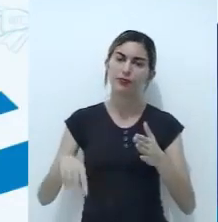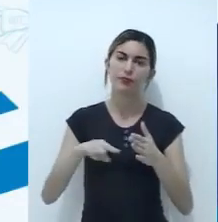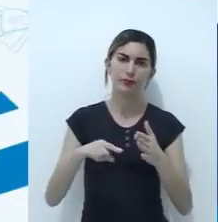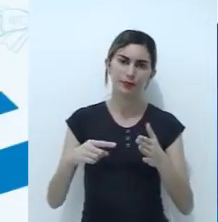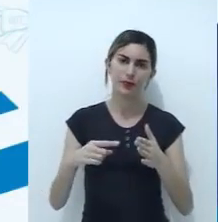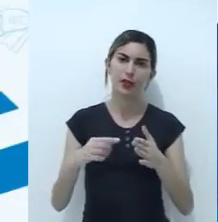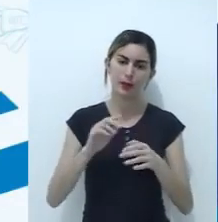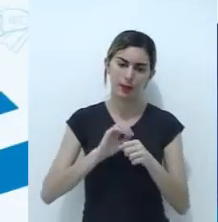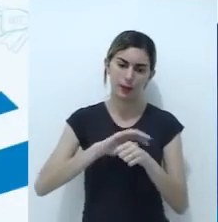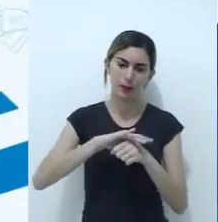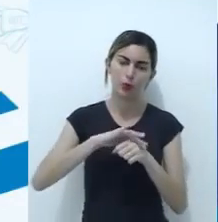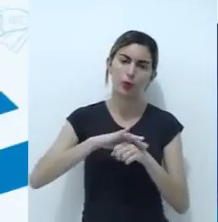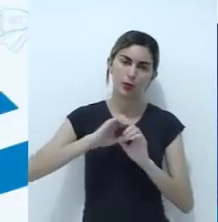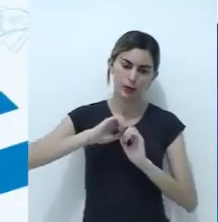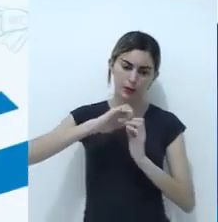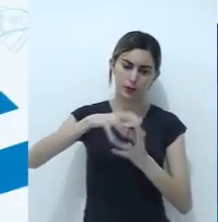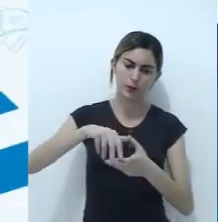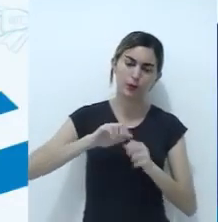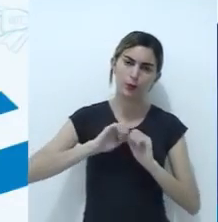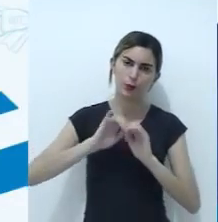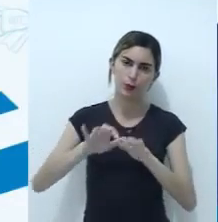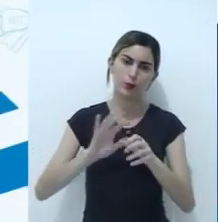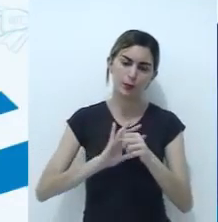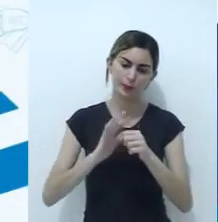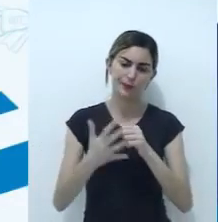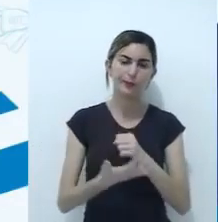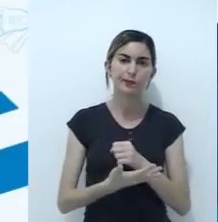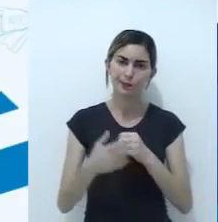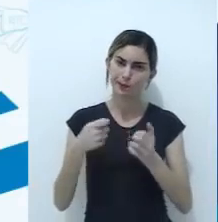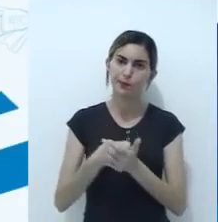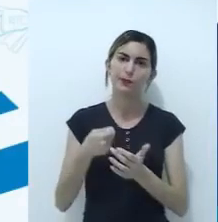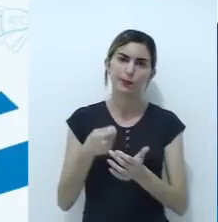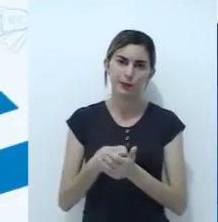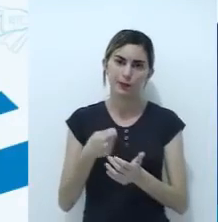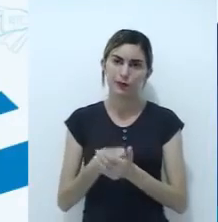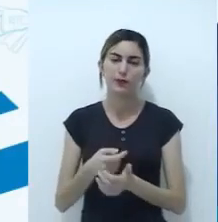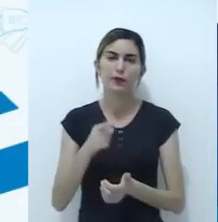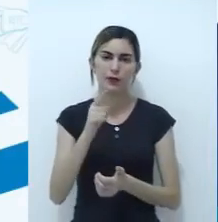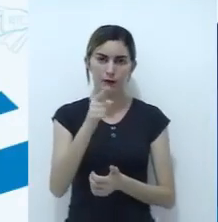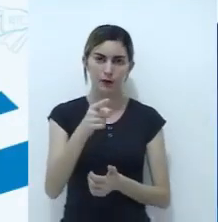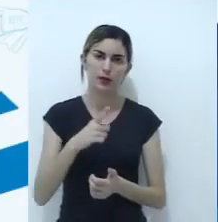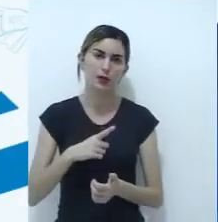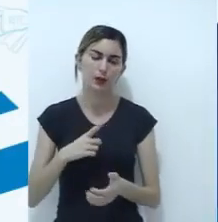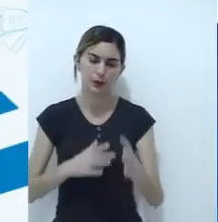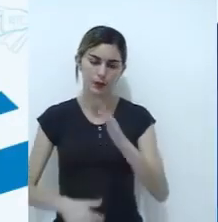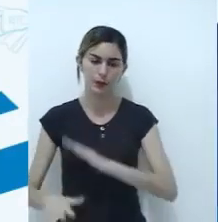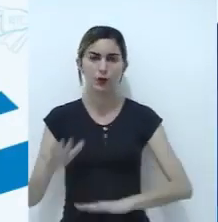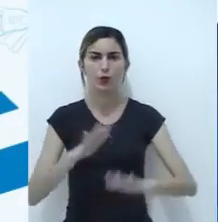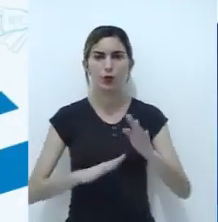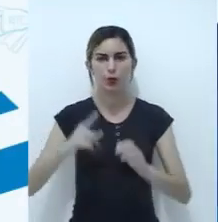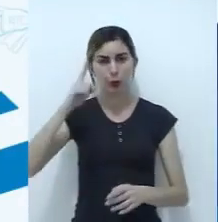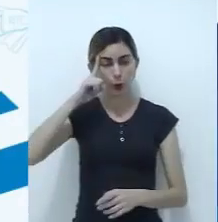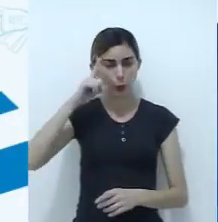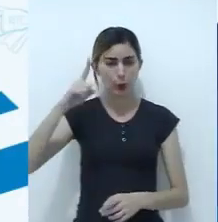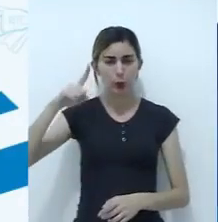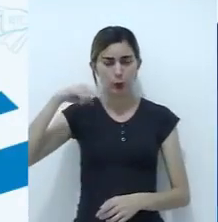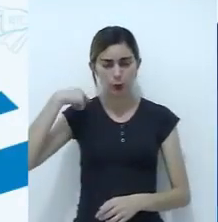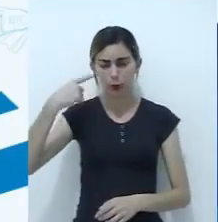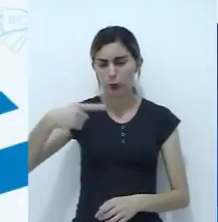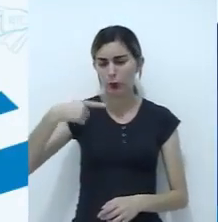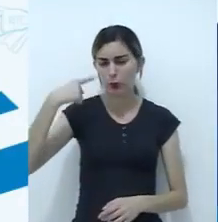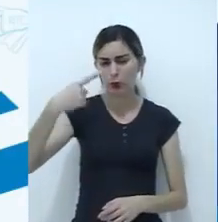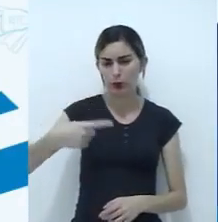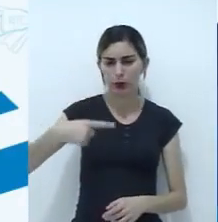estamos passando dessa pandemia do Covid-19, é necessário que vocês tenham esse cuidado de todos